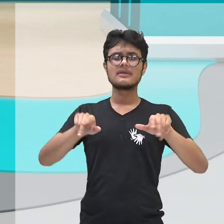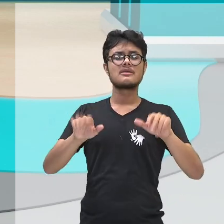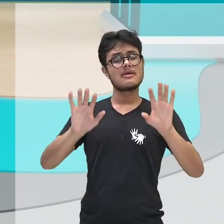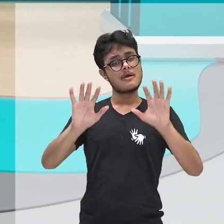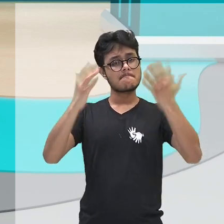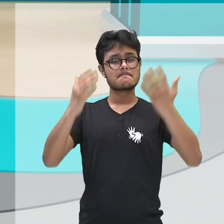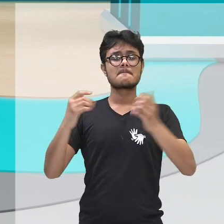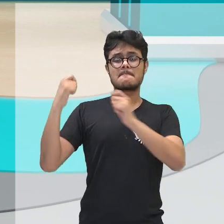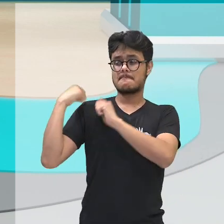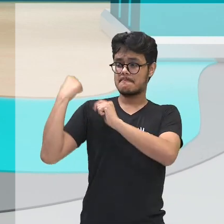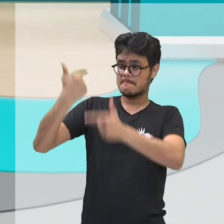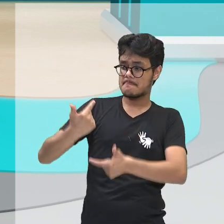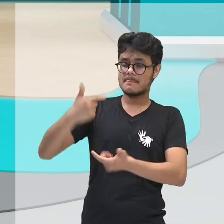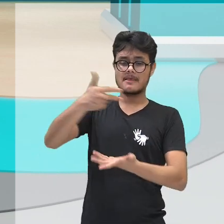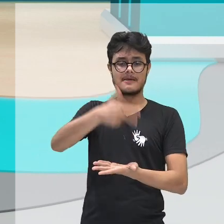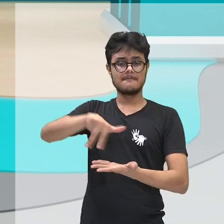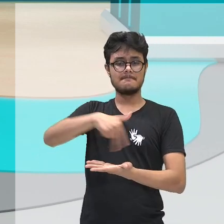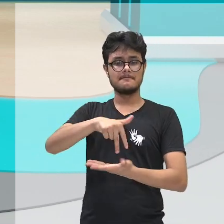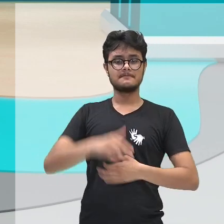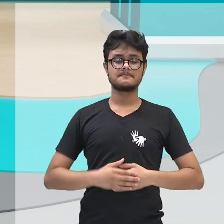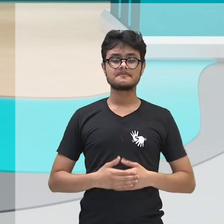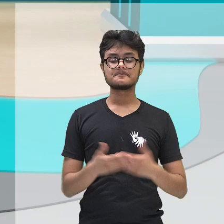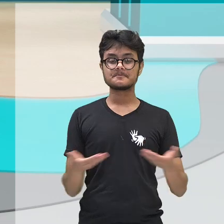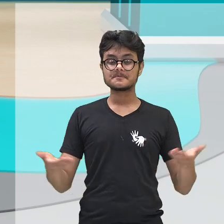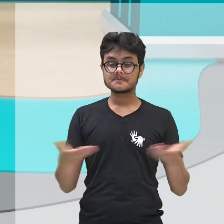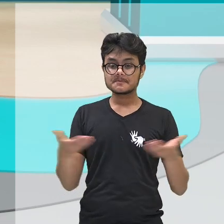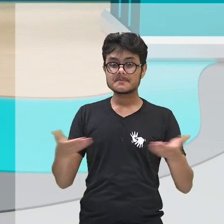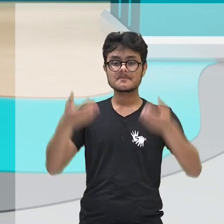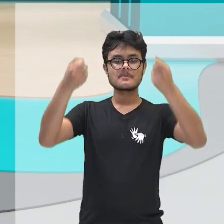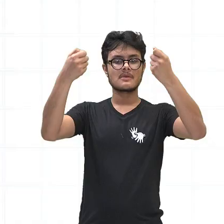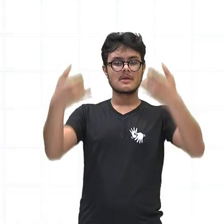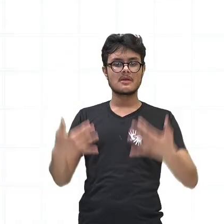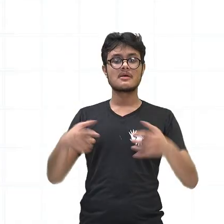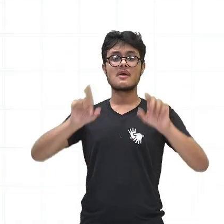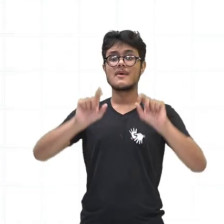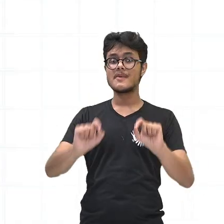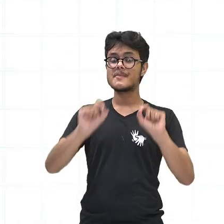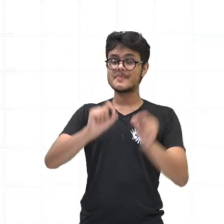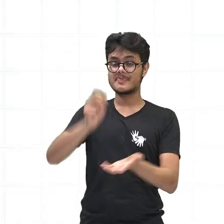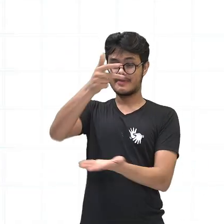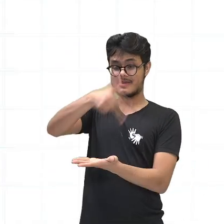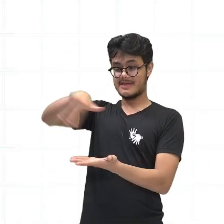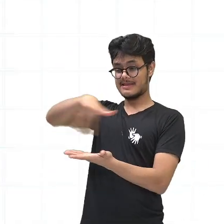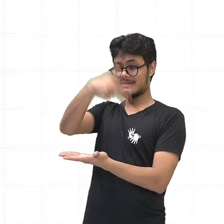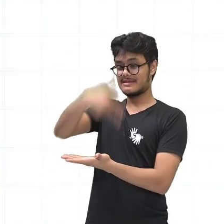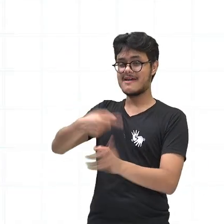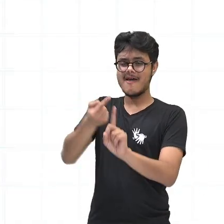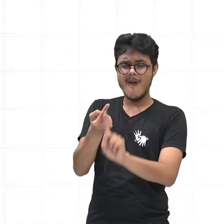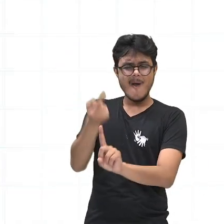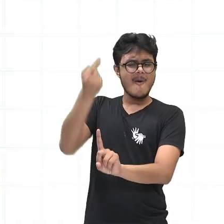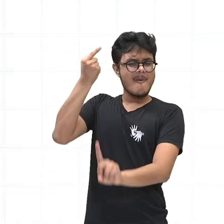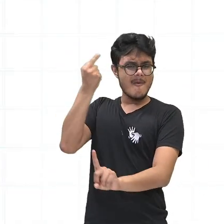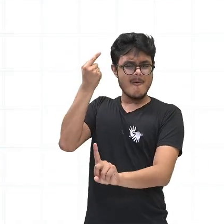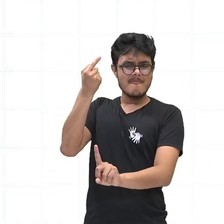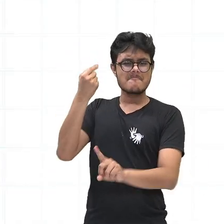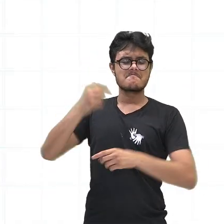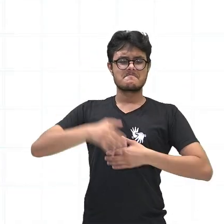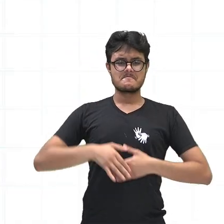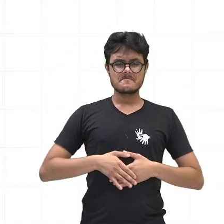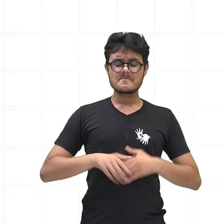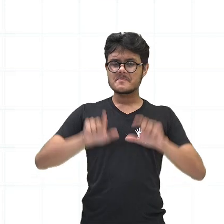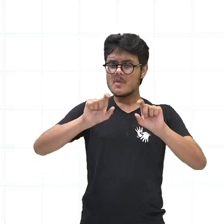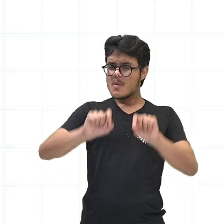danças tradicionais, certo? E agora nós vamos falar sobre as danças clássicas. Vamos lá? O que são